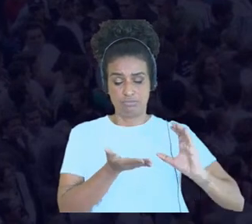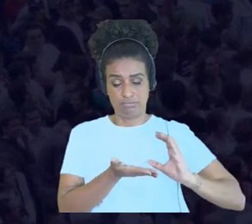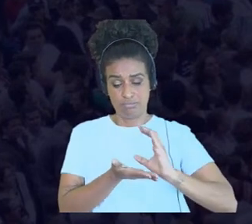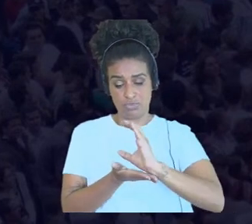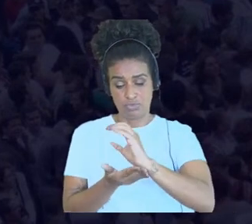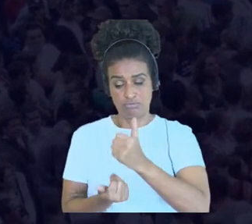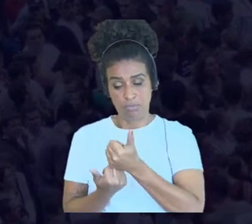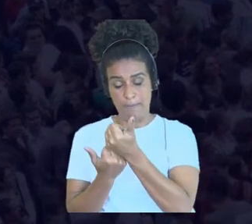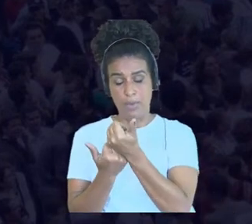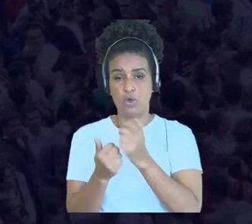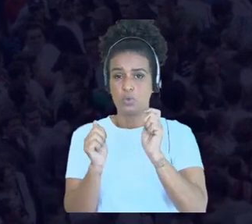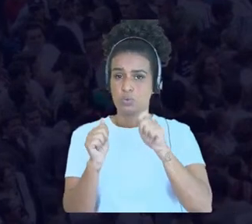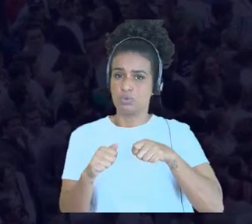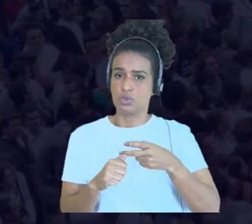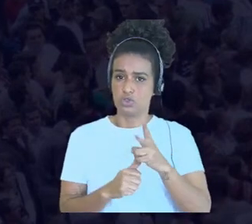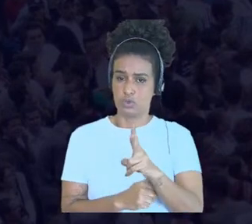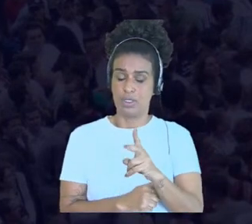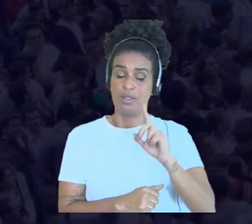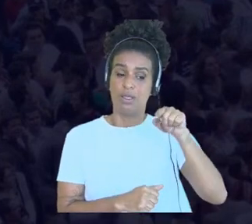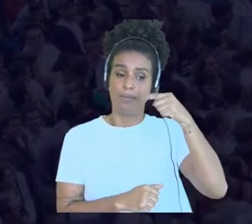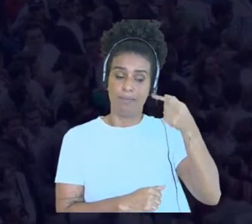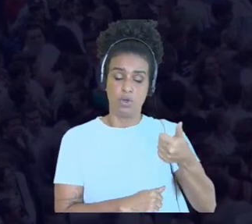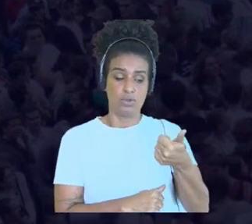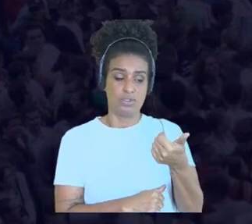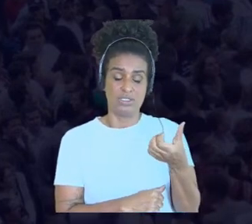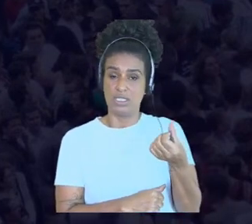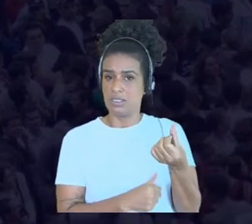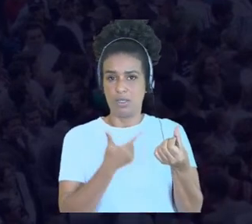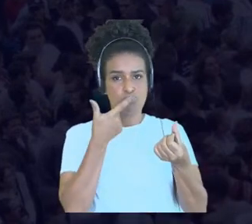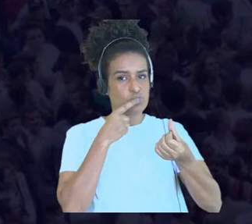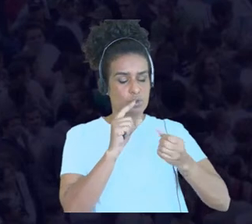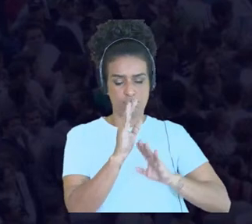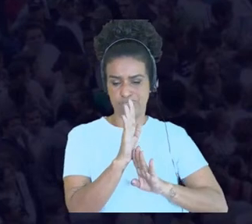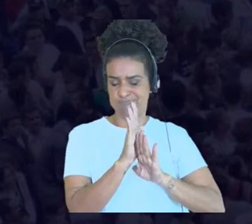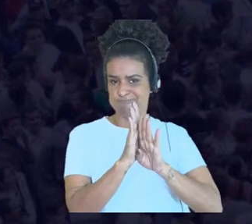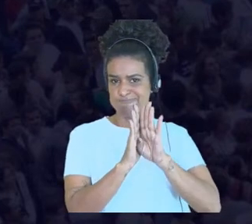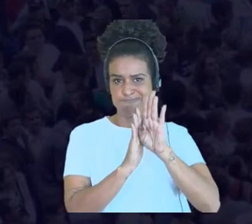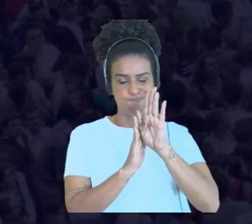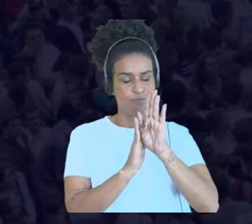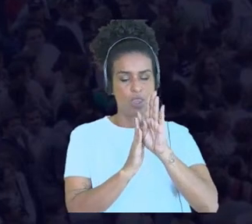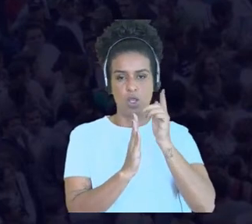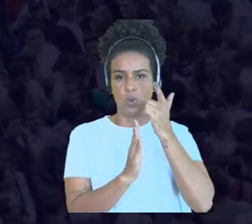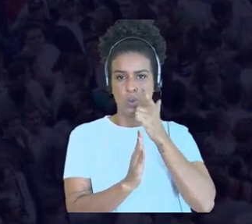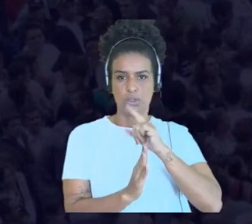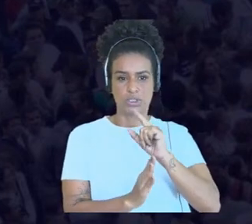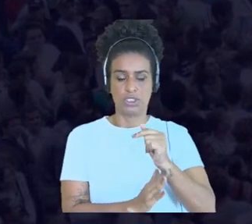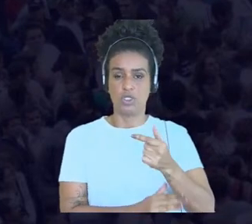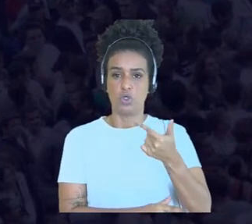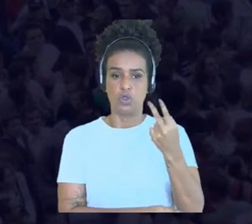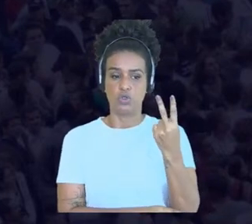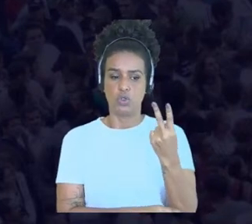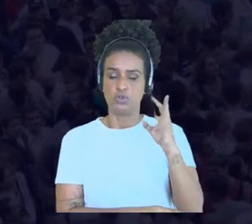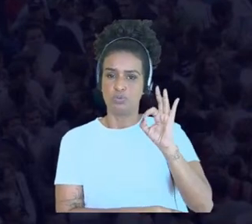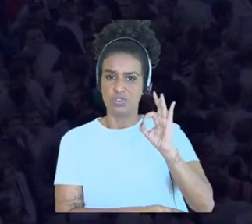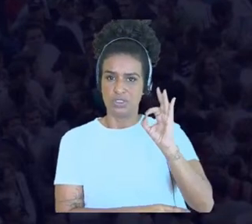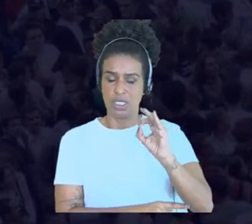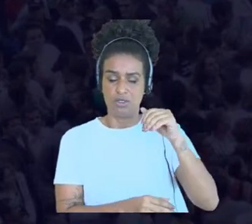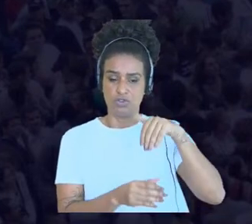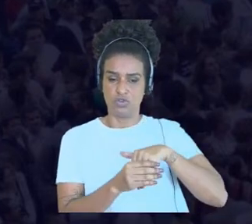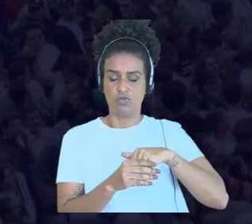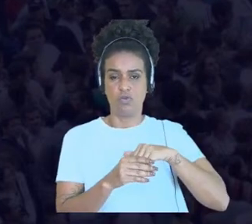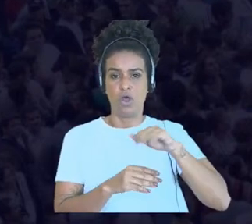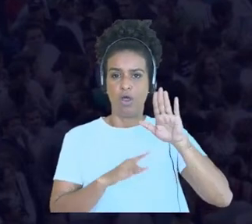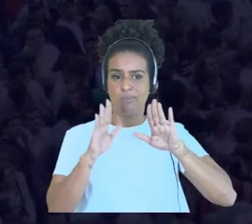recurso partidário. Depois a gente tem 16 partidos que não alcançaram essa meta, né, os 2% de votos, ou 11 deputados em